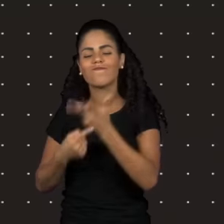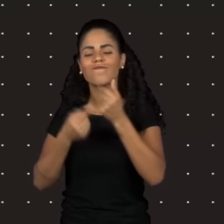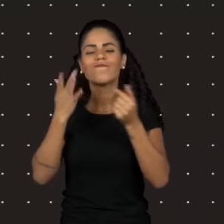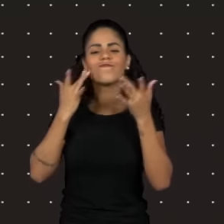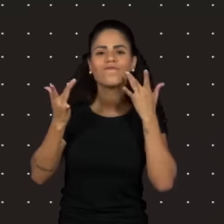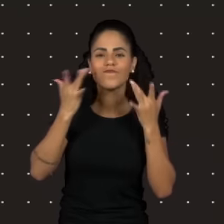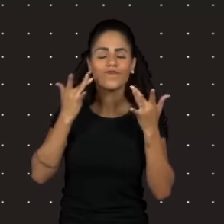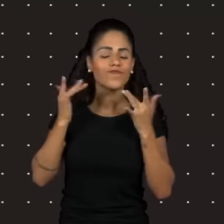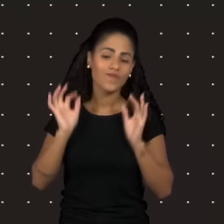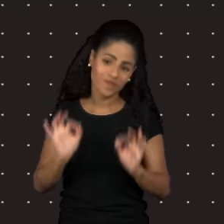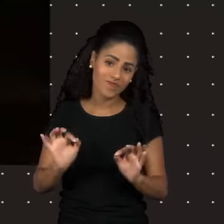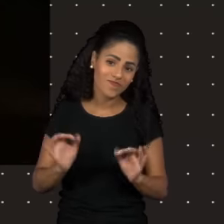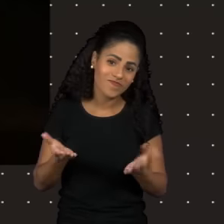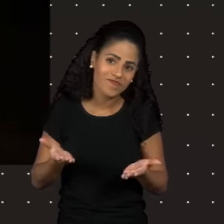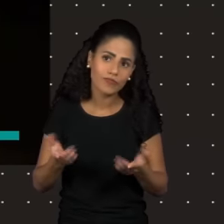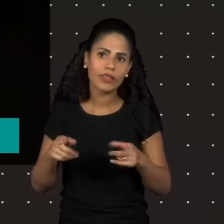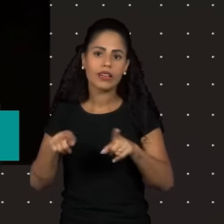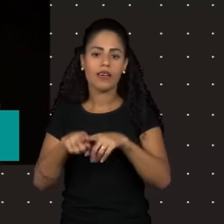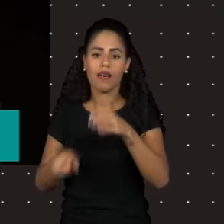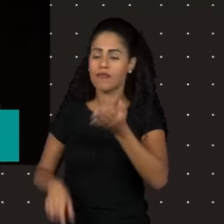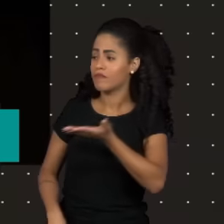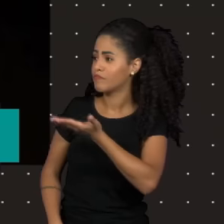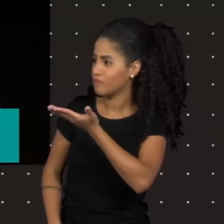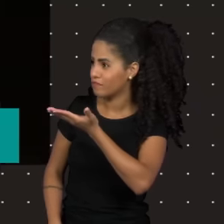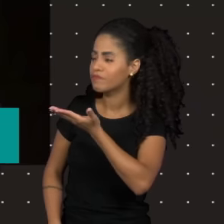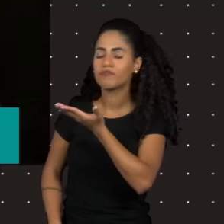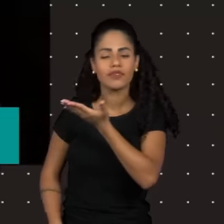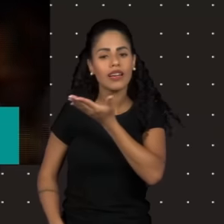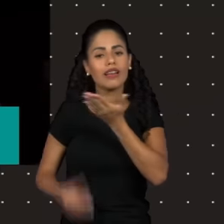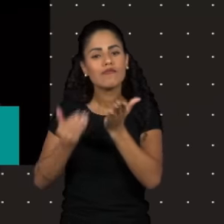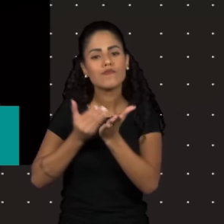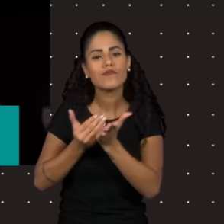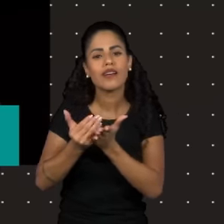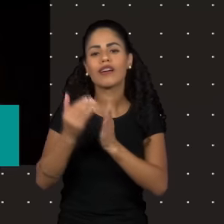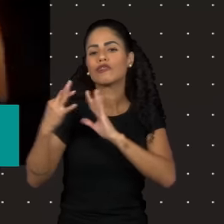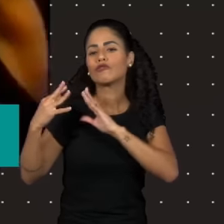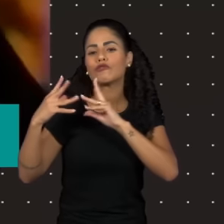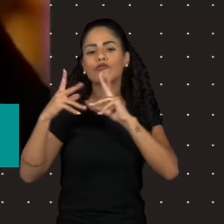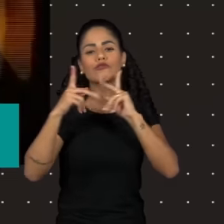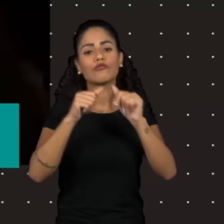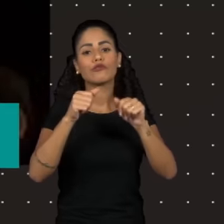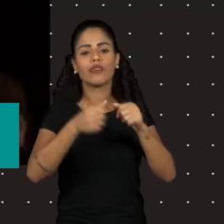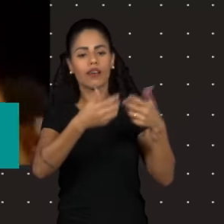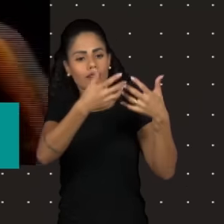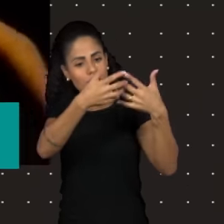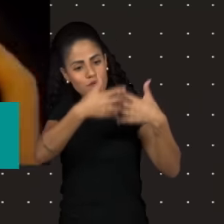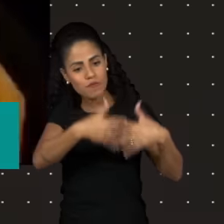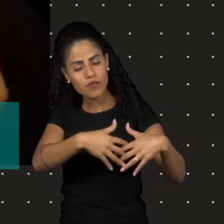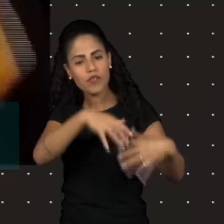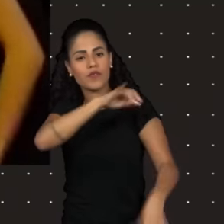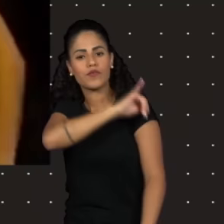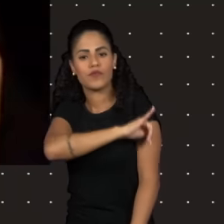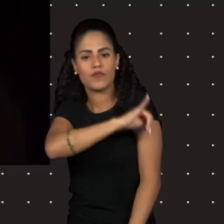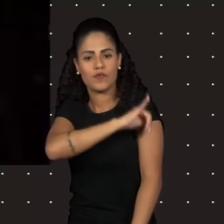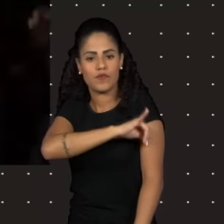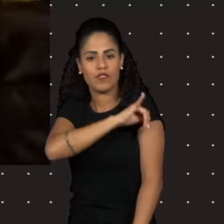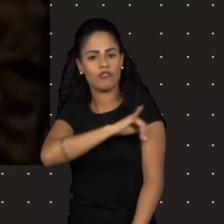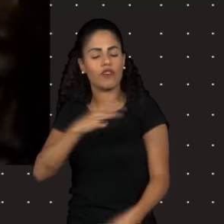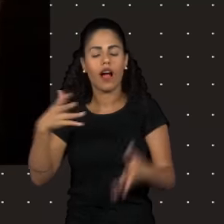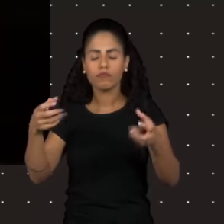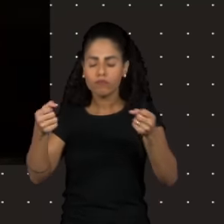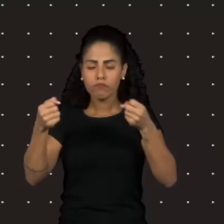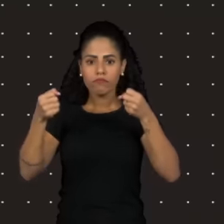não é nada. Ela já vem do mergulho teatral. Já veio de Petrópolis para o Rio com o mergulho teatral.